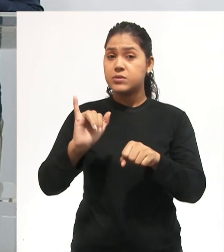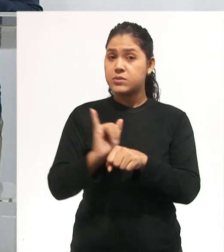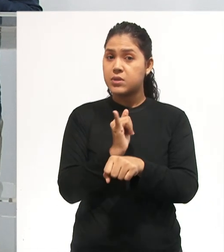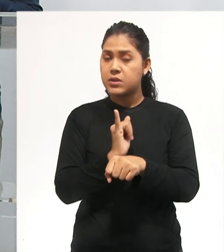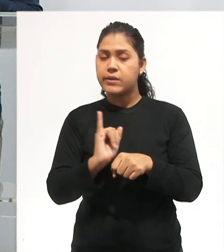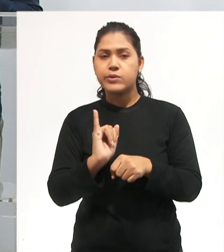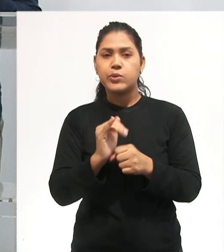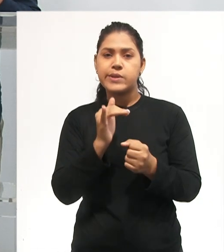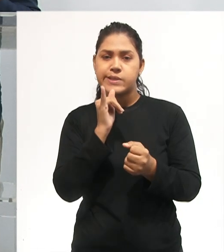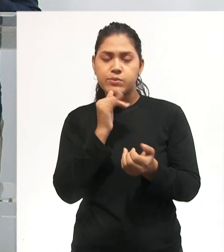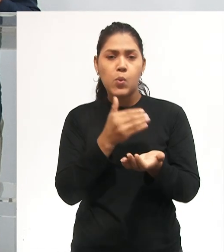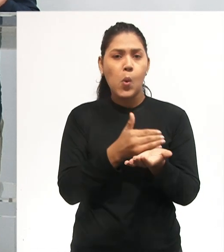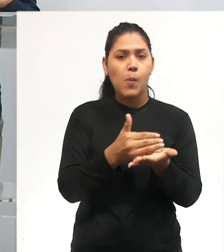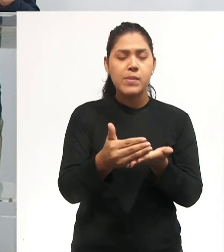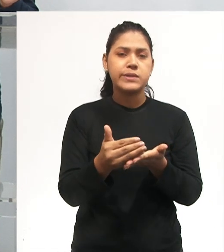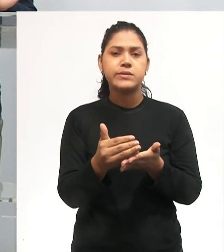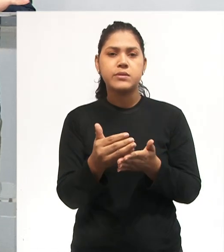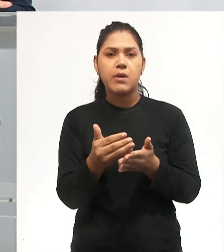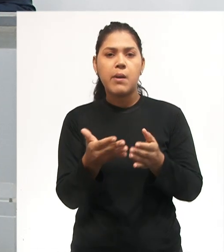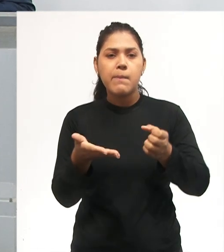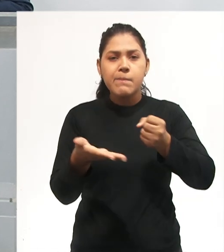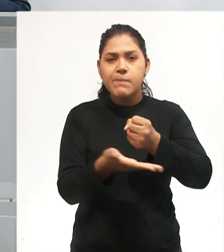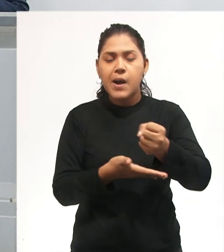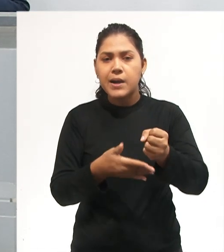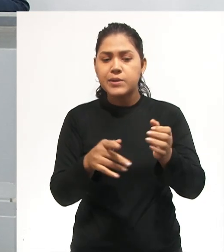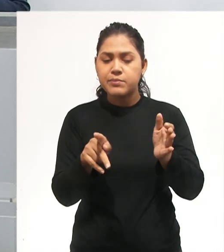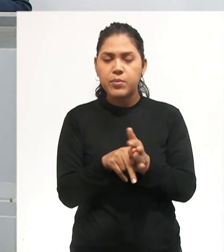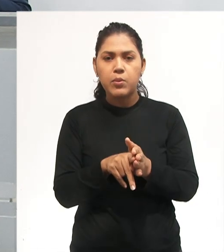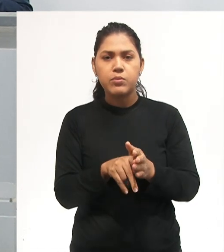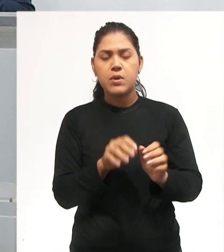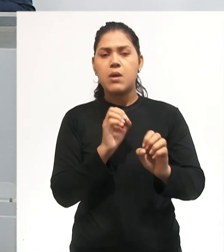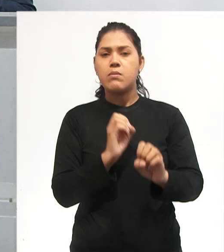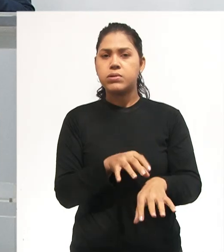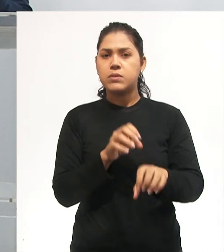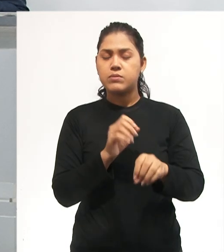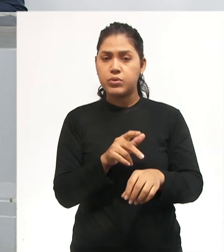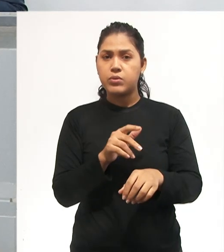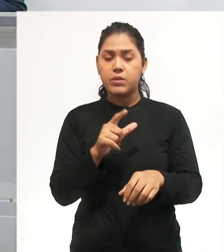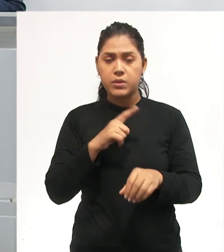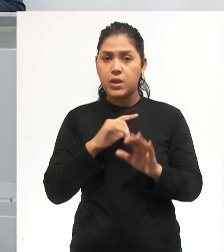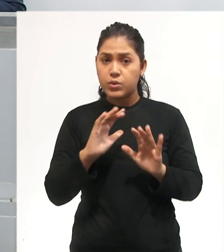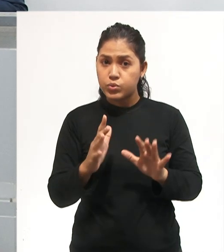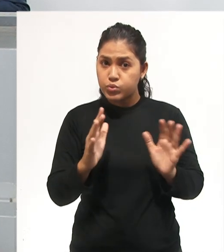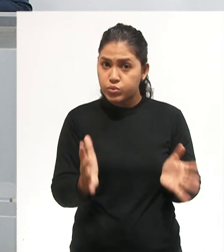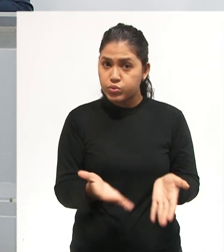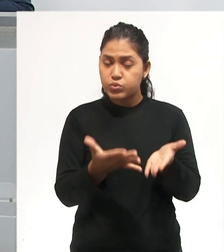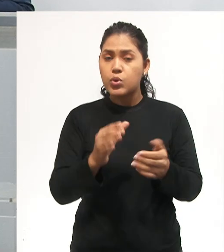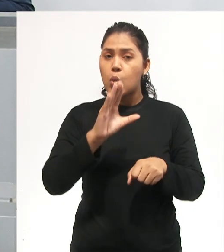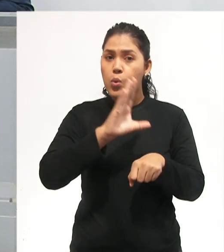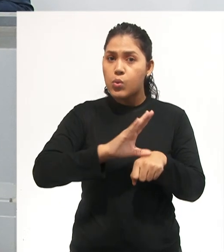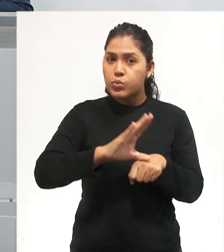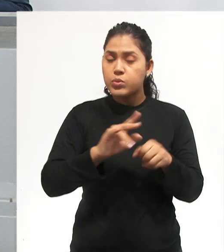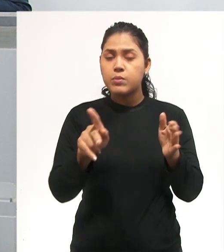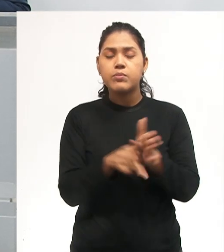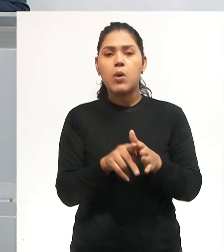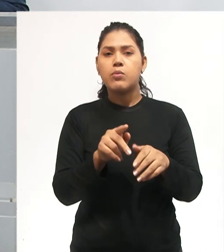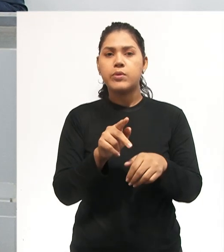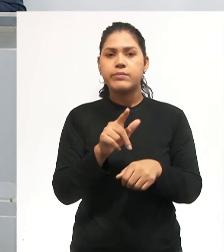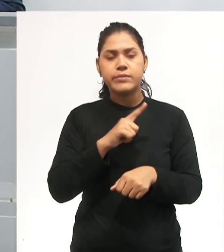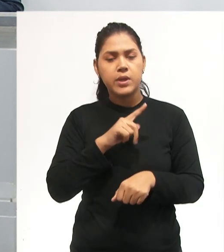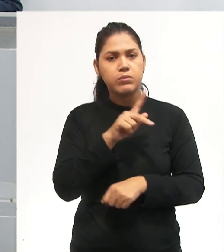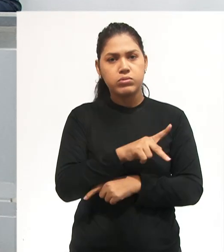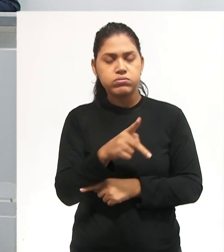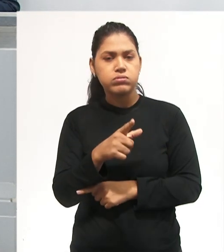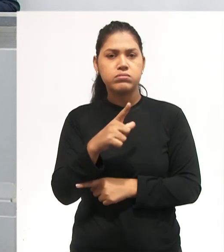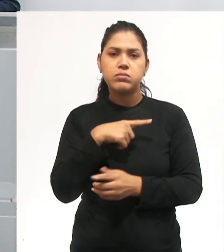Desde do fomento voltado para a formação de pessoas, afinal a gente precisa de pesquisadores, né? Formados com competência para